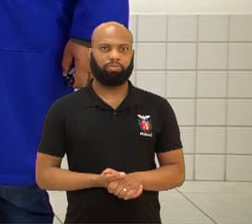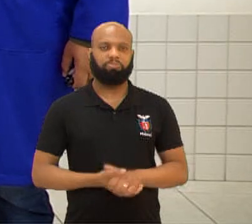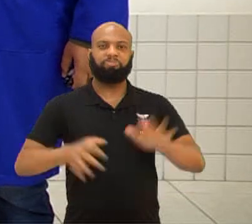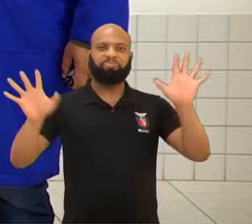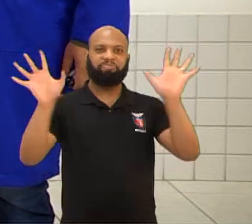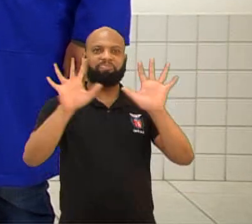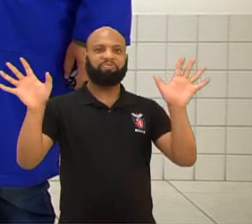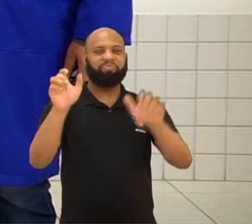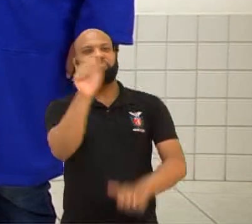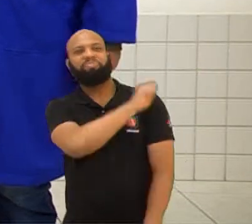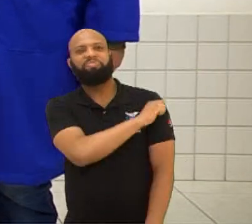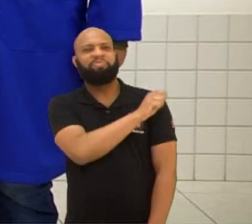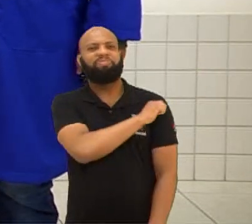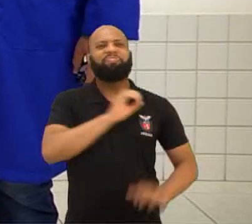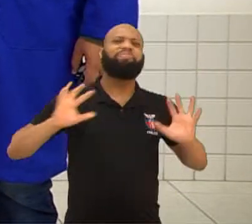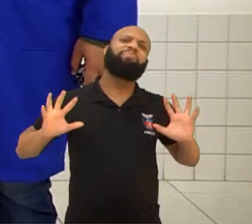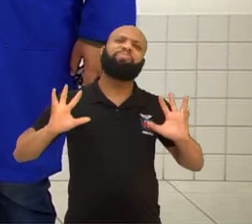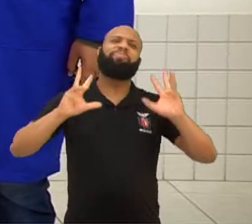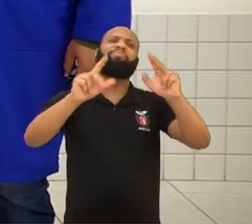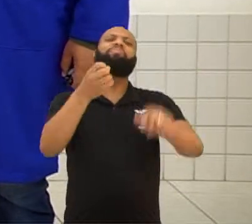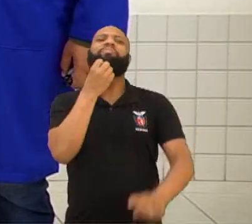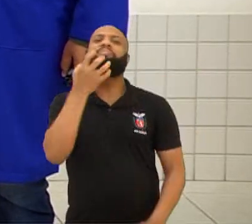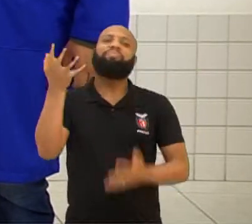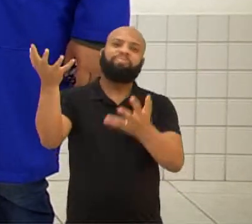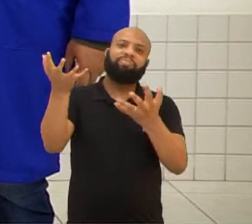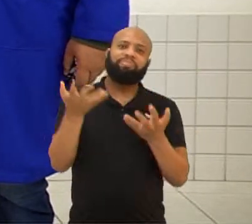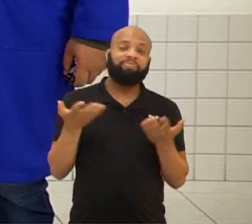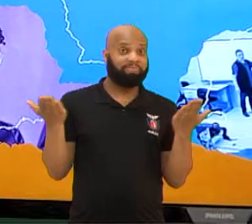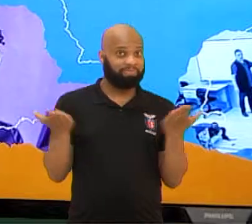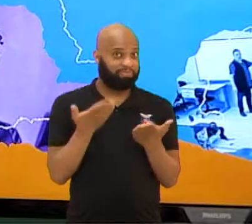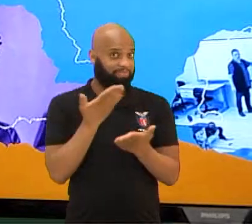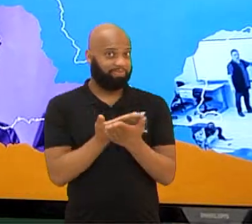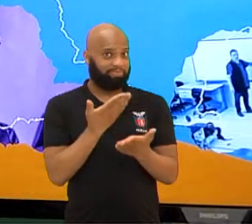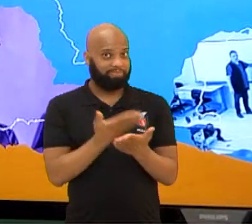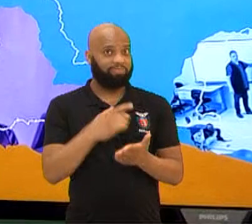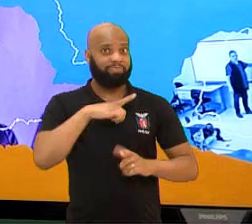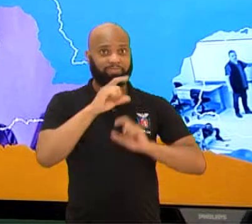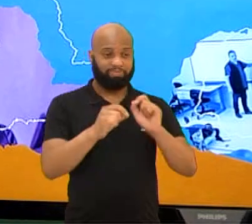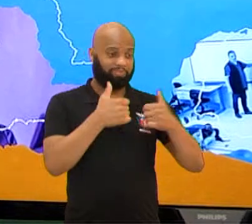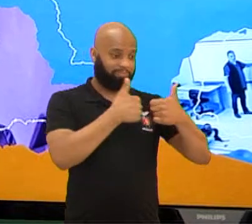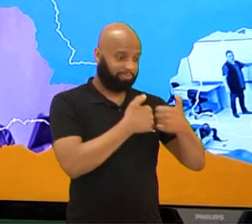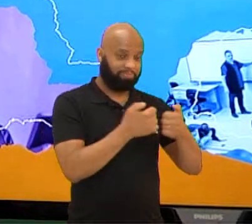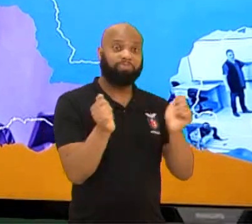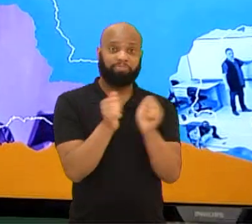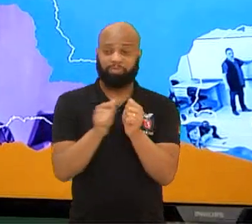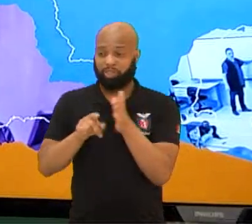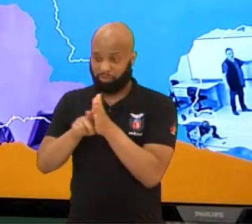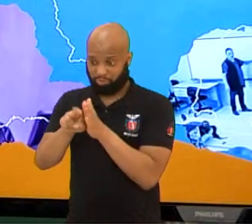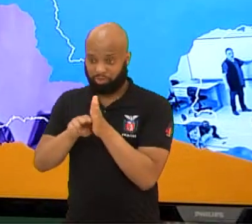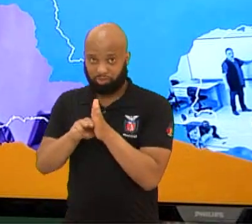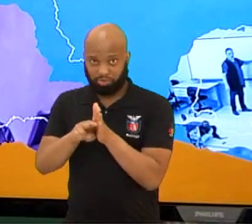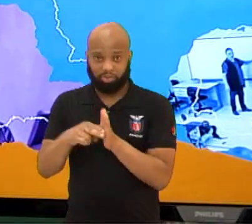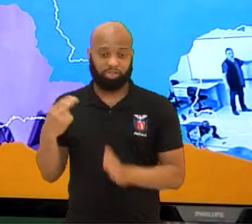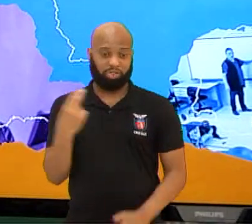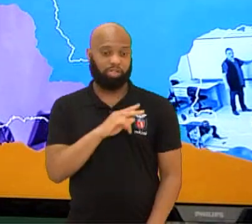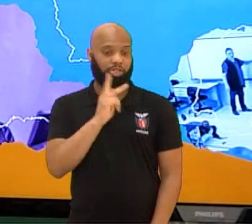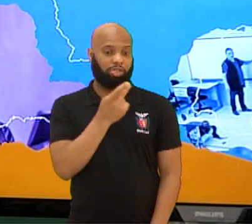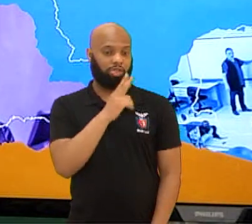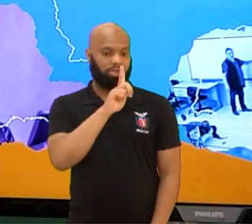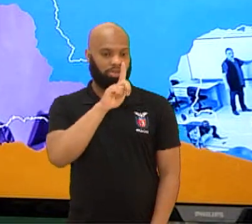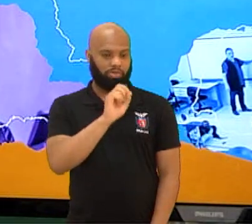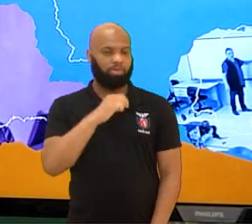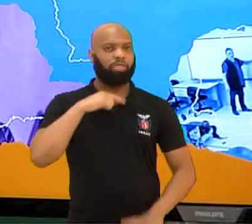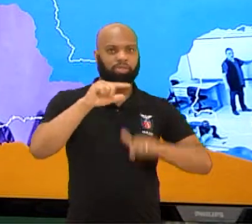Olá, alunos! Sejam todos muito bem-vindos para essa aula onde estaremos trabalhando com a parte de Física e Biologia. Meu nome é Hugo, sou do município